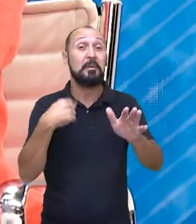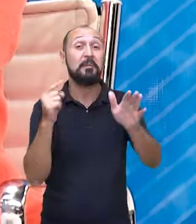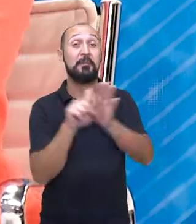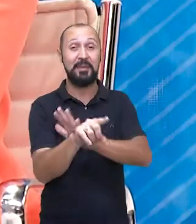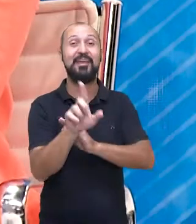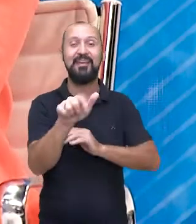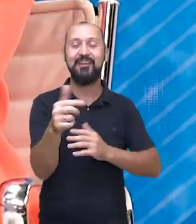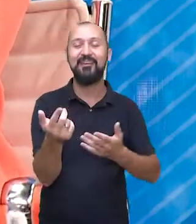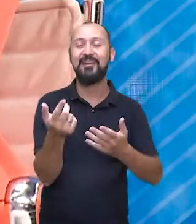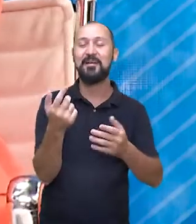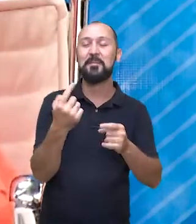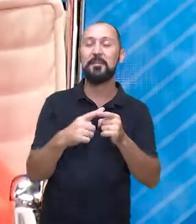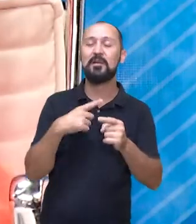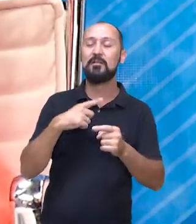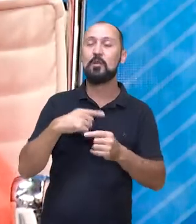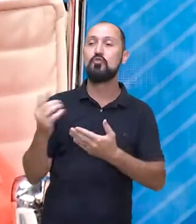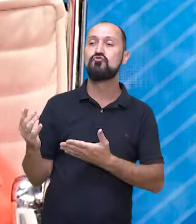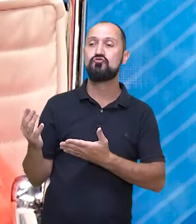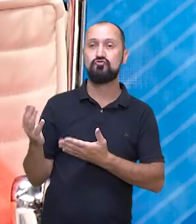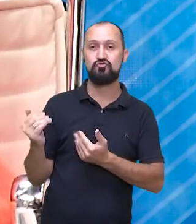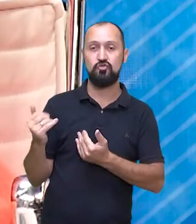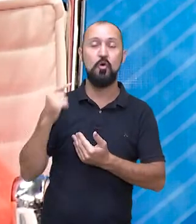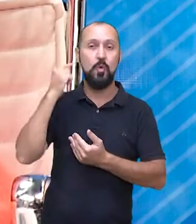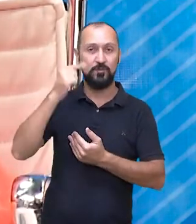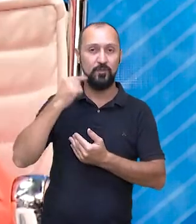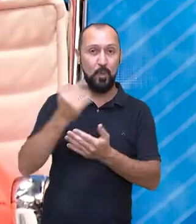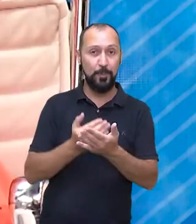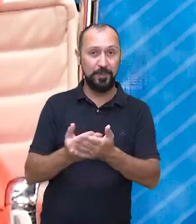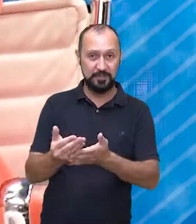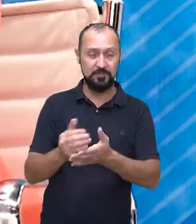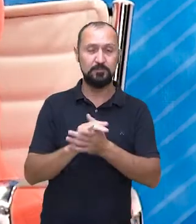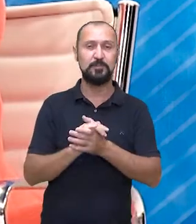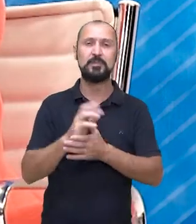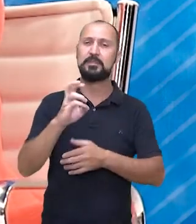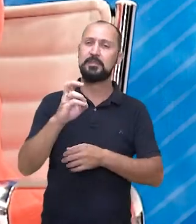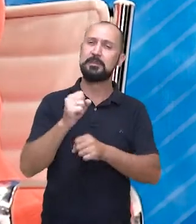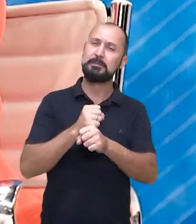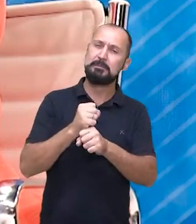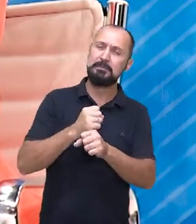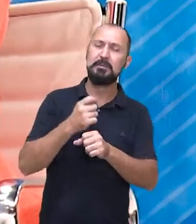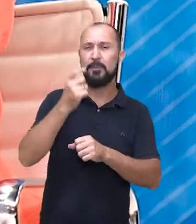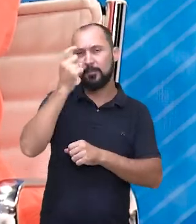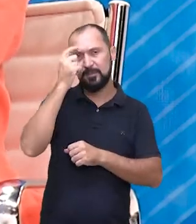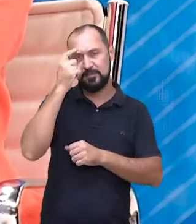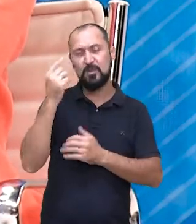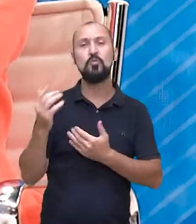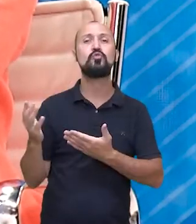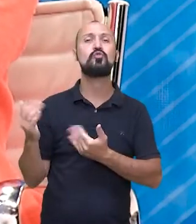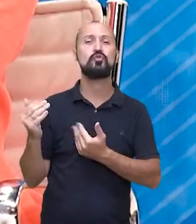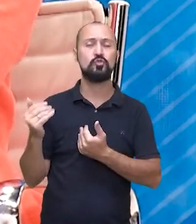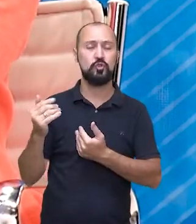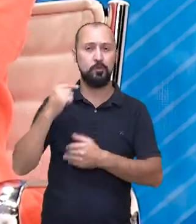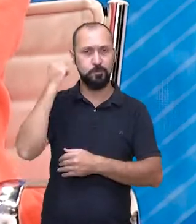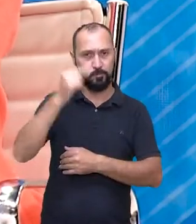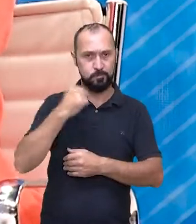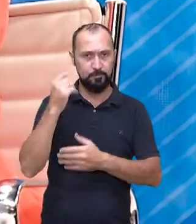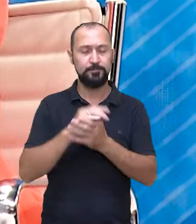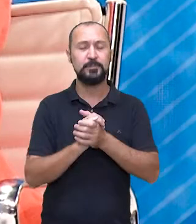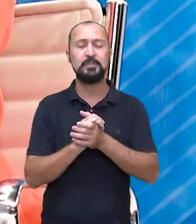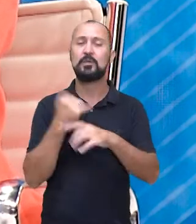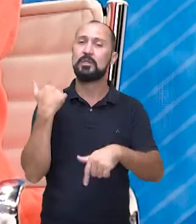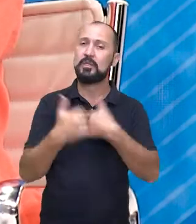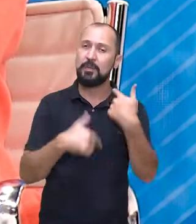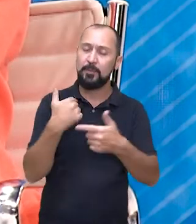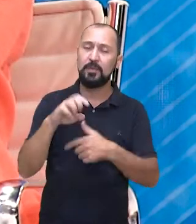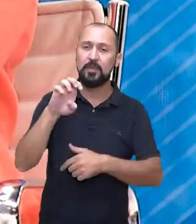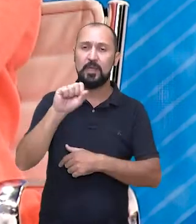atualizar e se perguntar a professora porque nós temos aí o os advogados né que até cinco anos ainda é considerado um